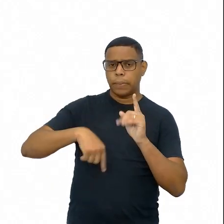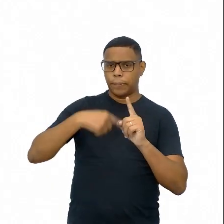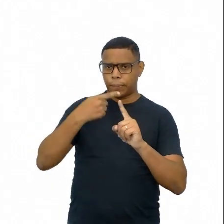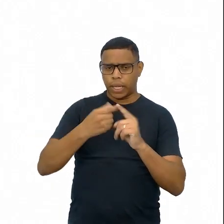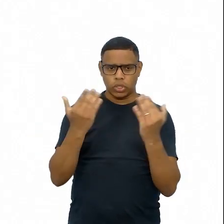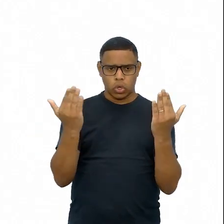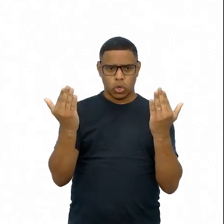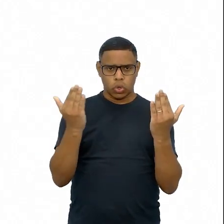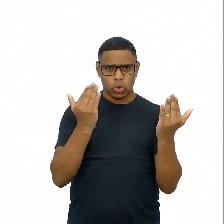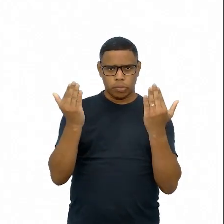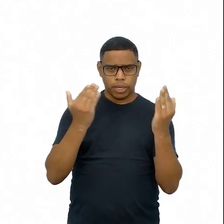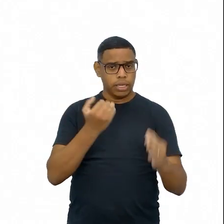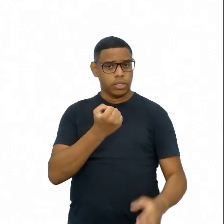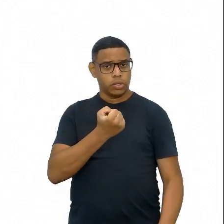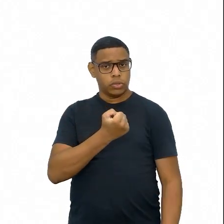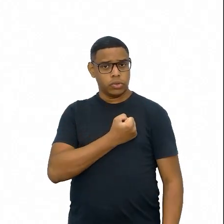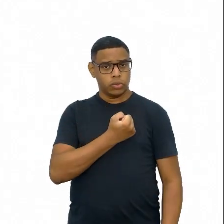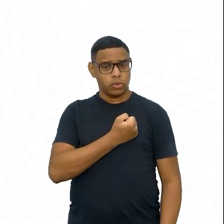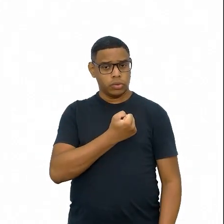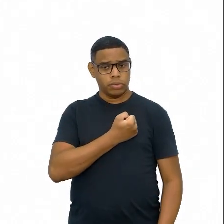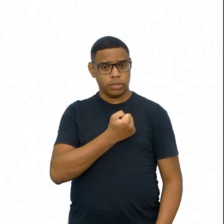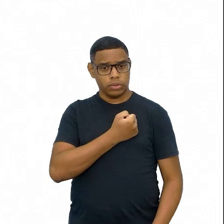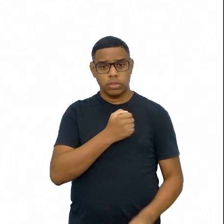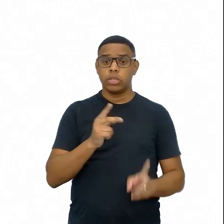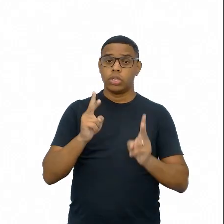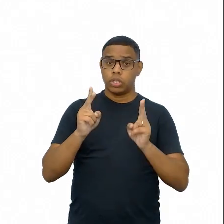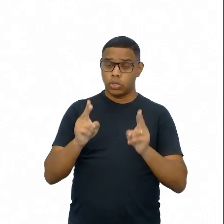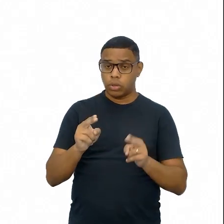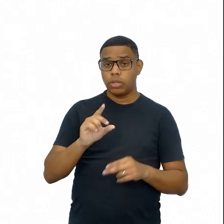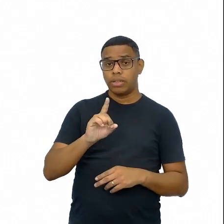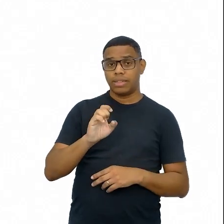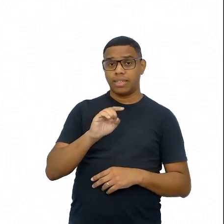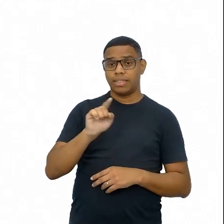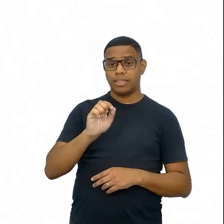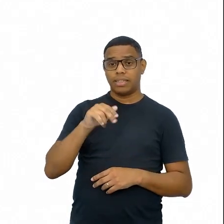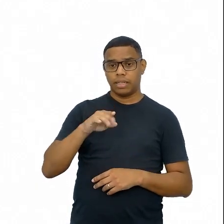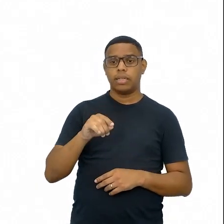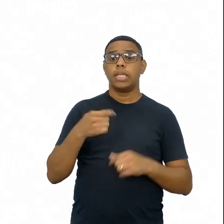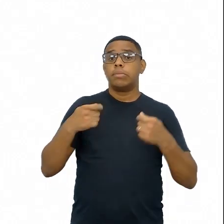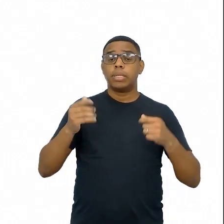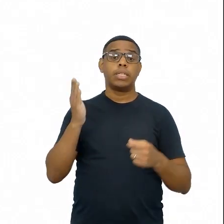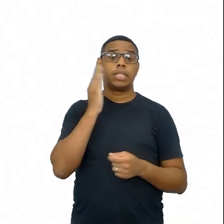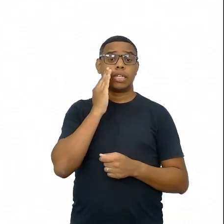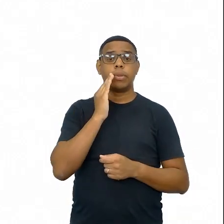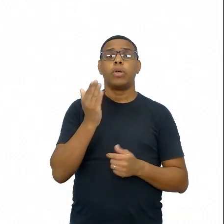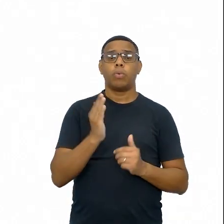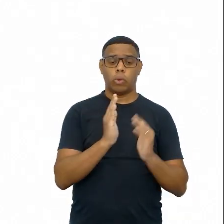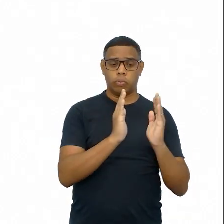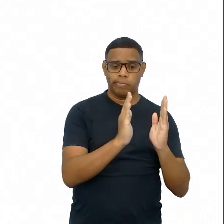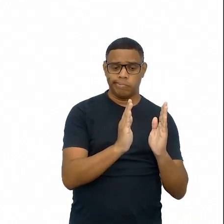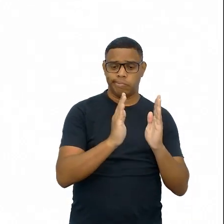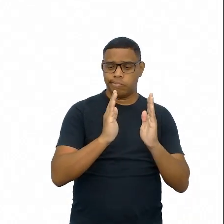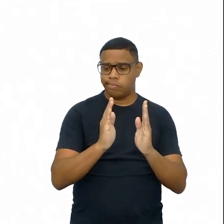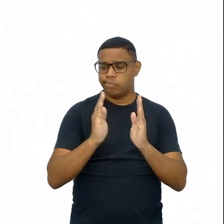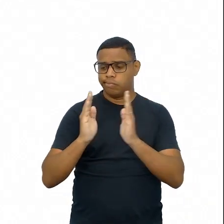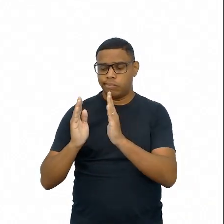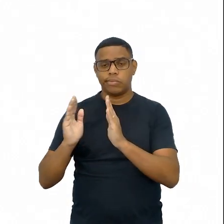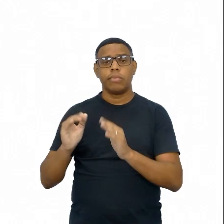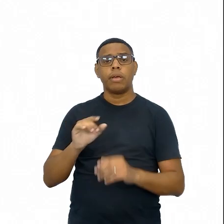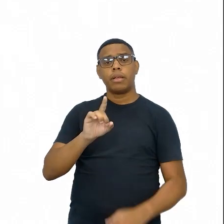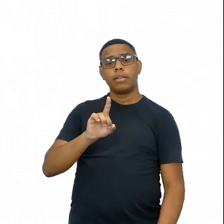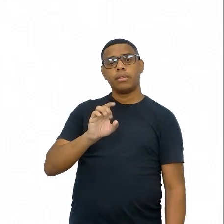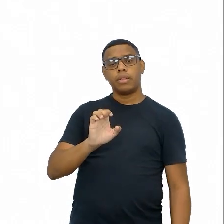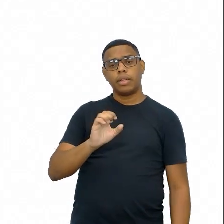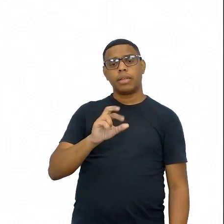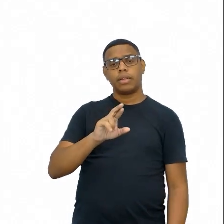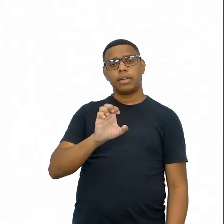comparação dos números da mesma dezena e terão que saber a ordem decrescente, ou seja,